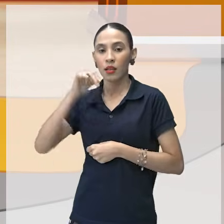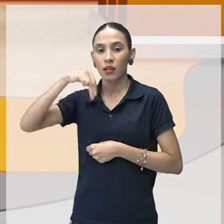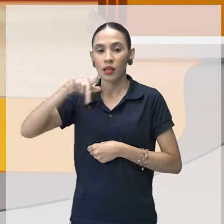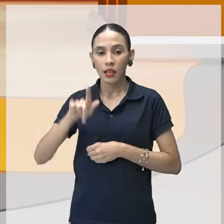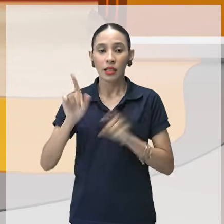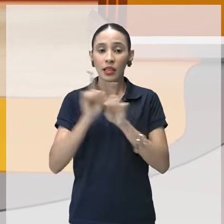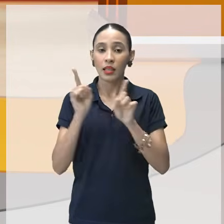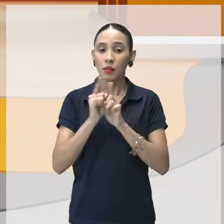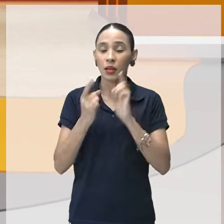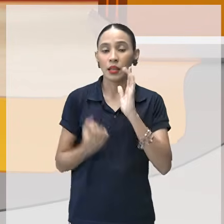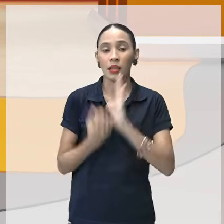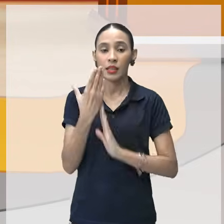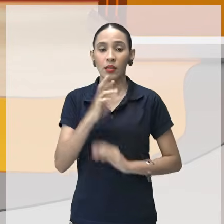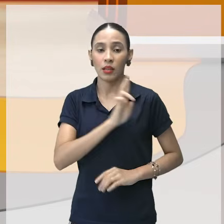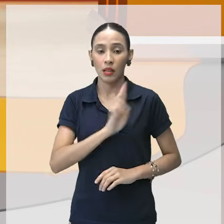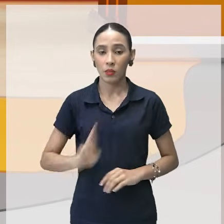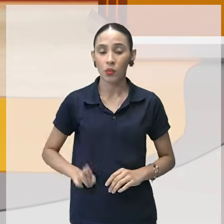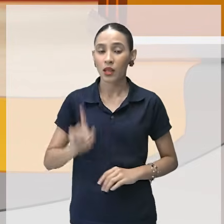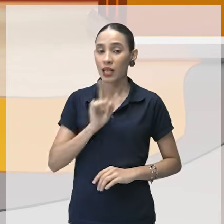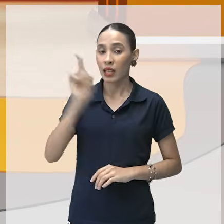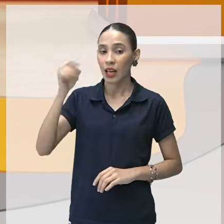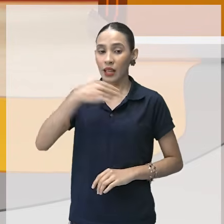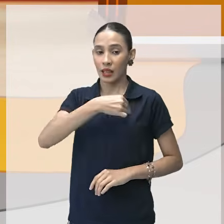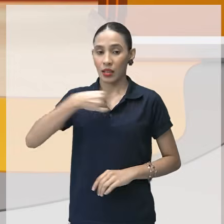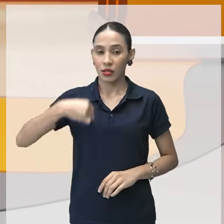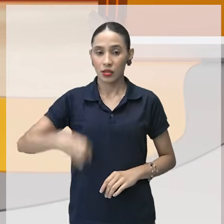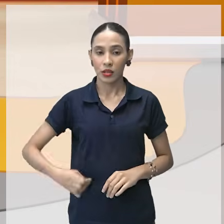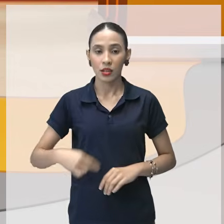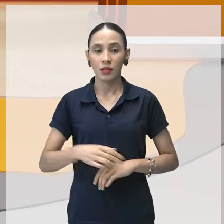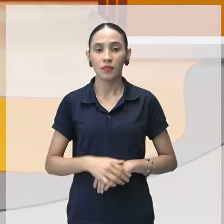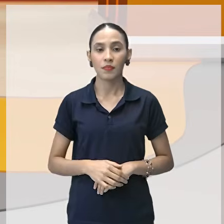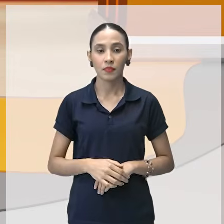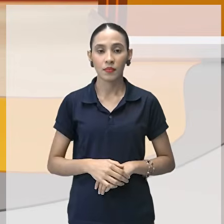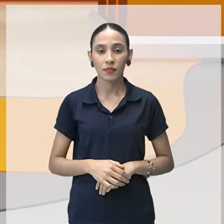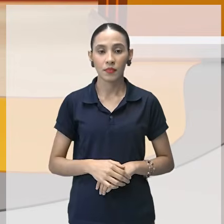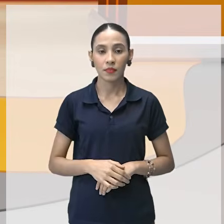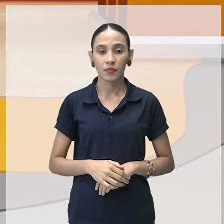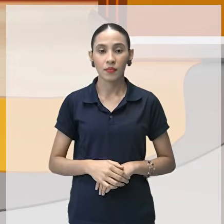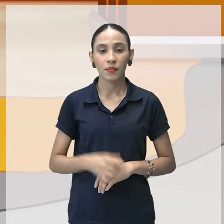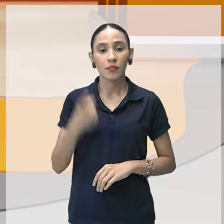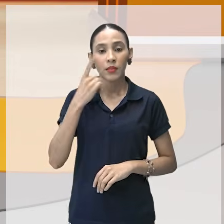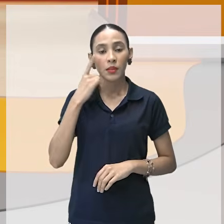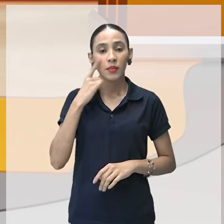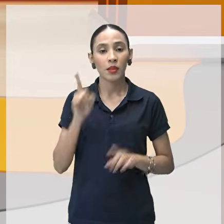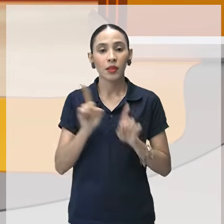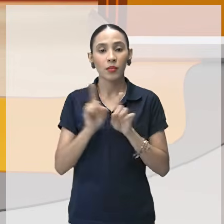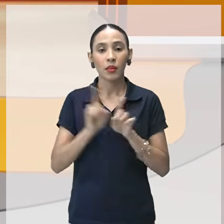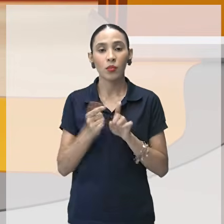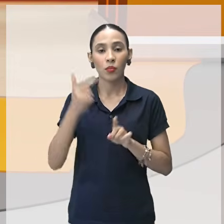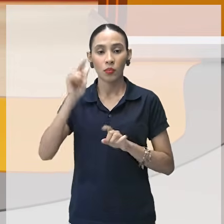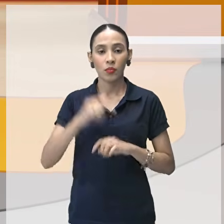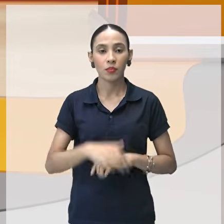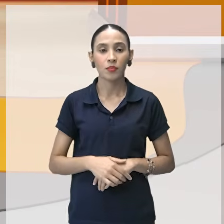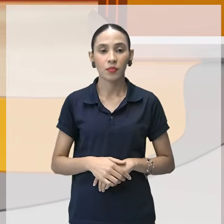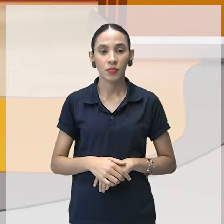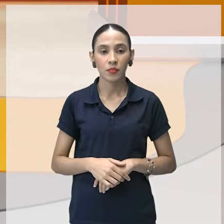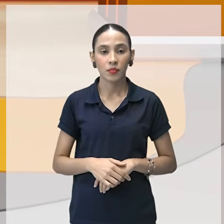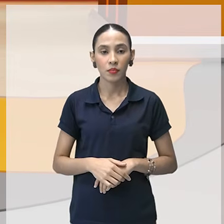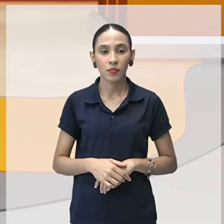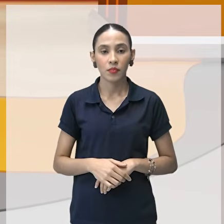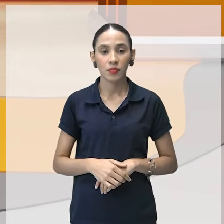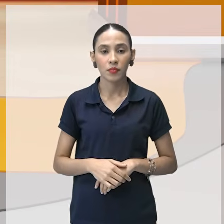surgimento da República dentro da China. Continuando, vamos observar agora o nosso próximo tópico.